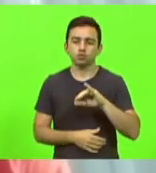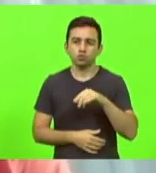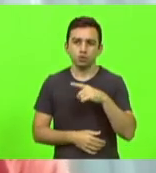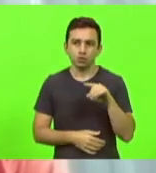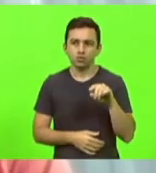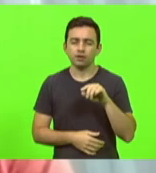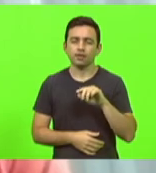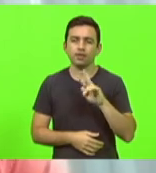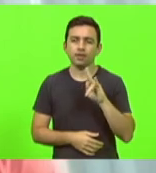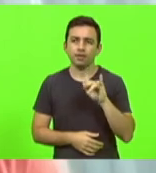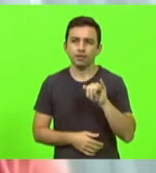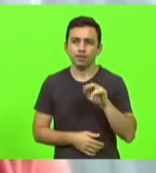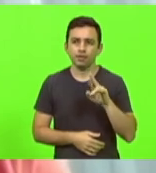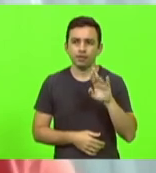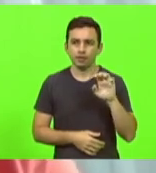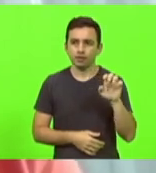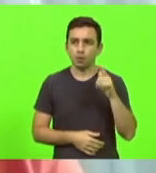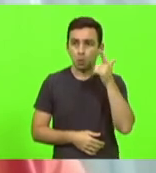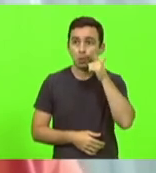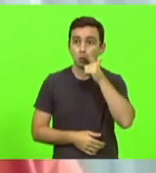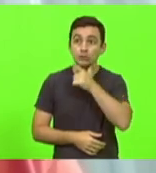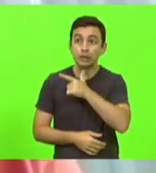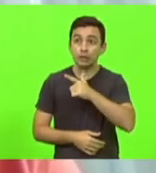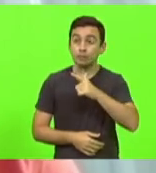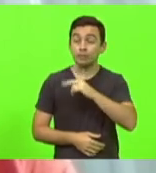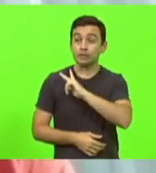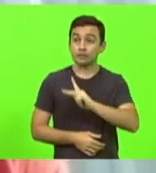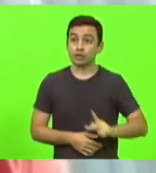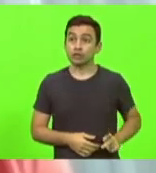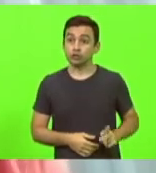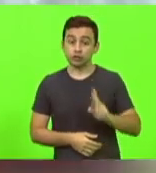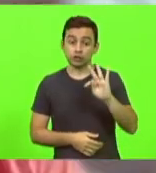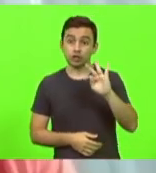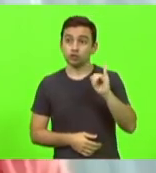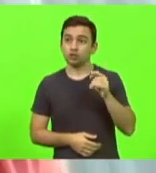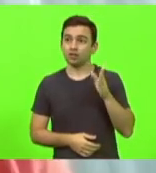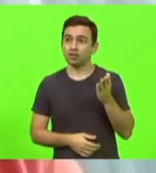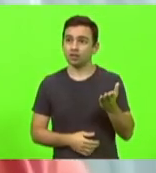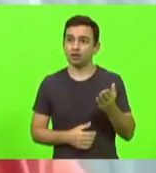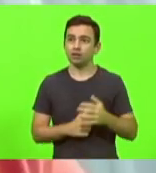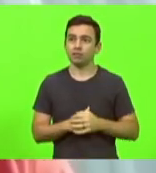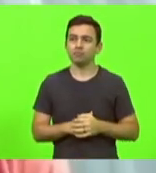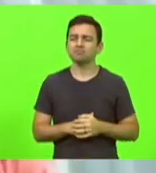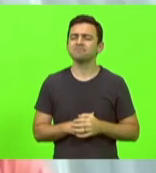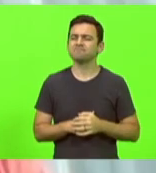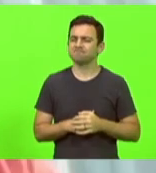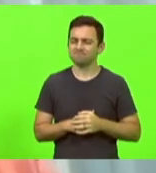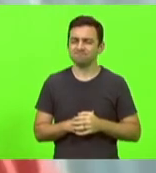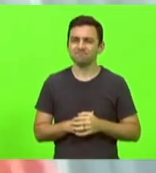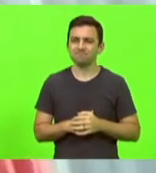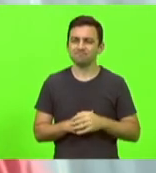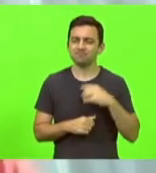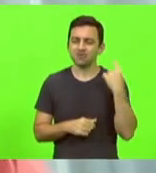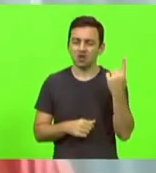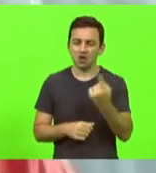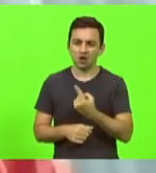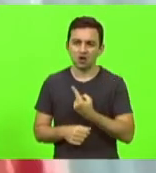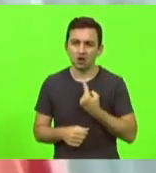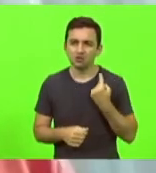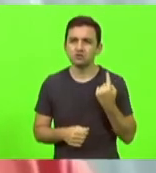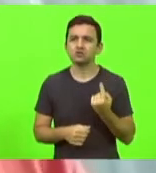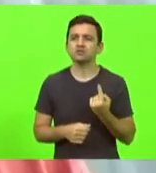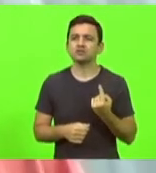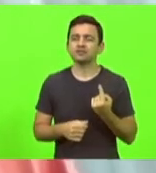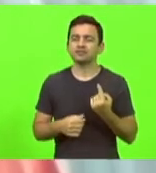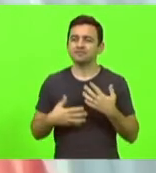que assume a presidência do TJ, no qual não vou poder estar, né? Que é um grande orgulho para nós, porque foi